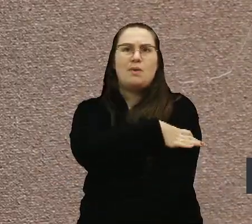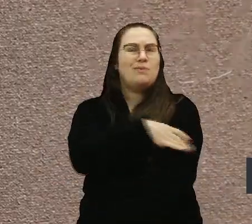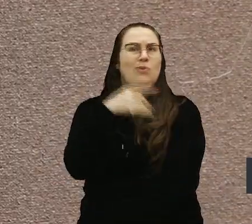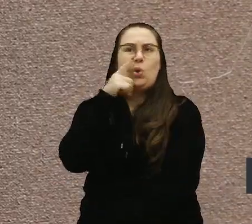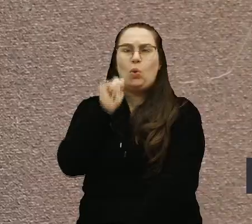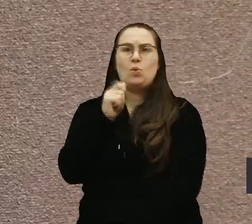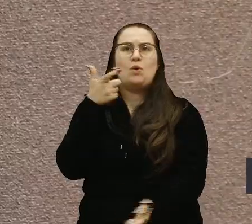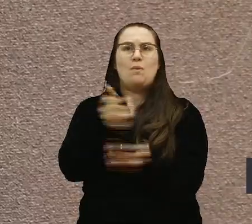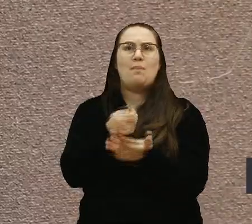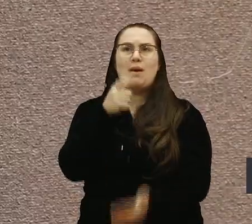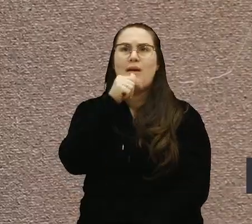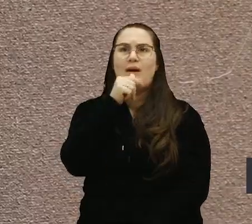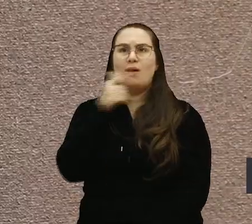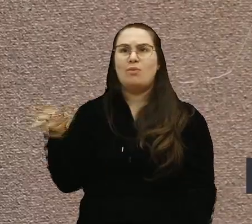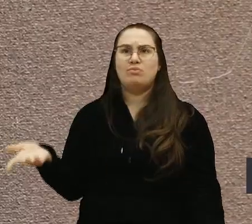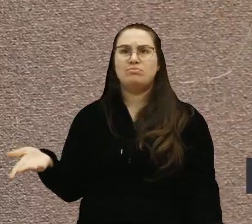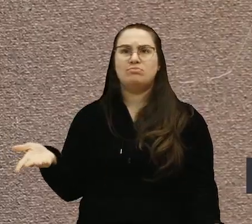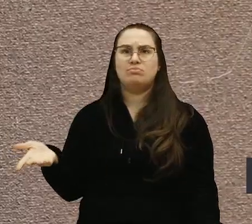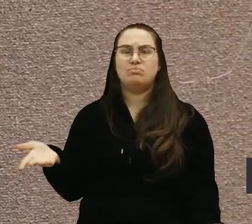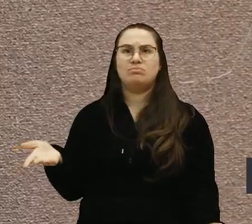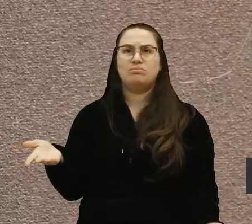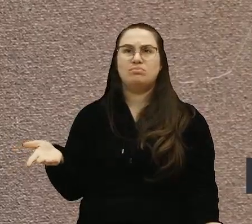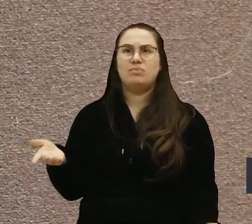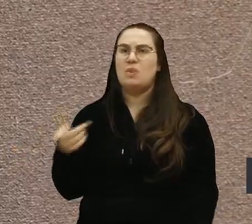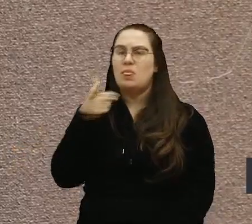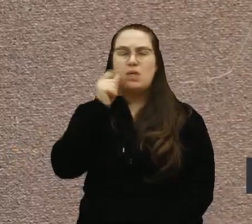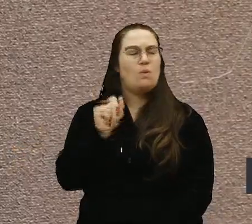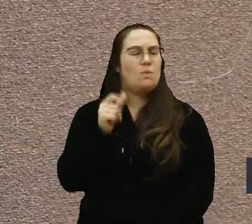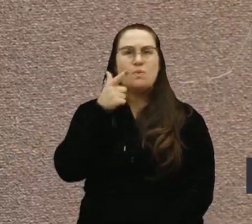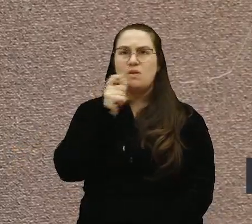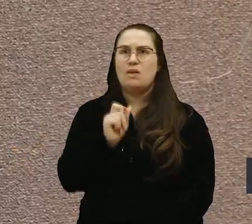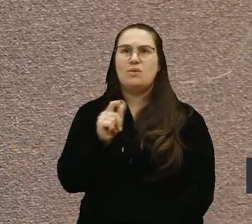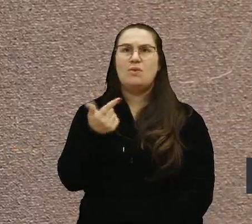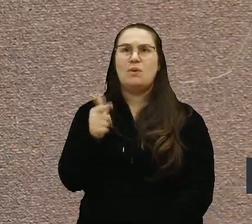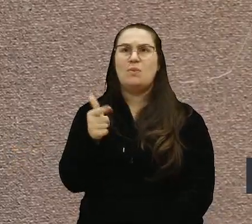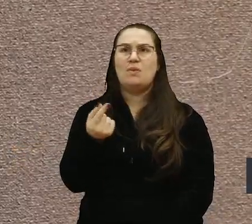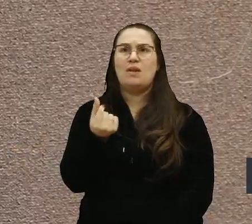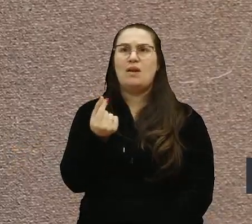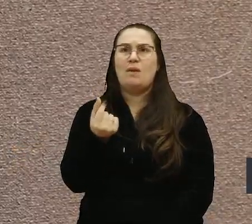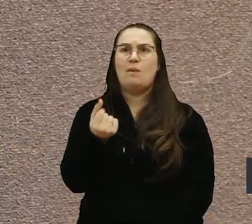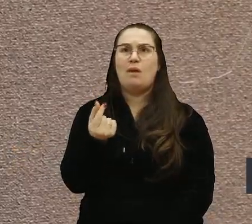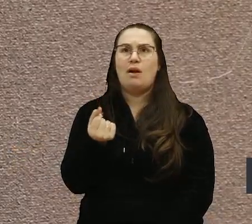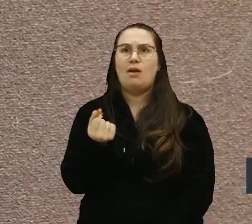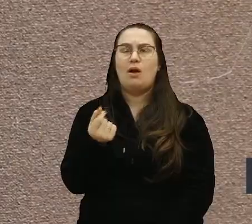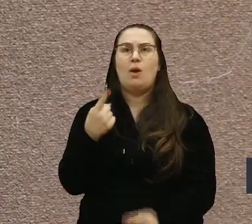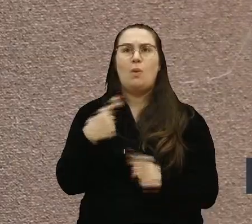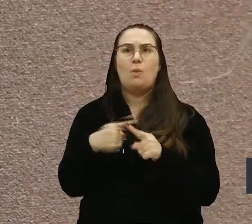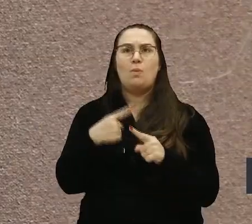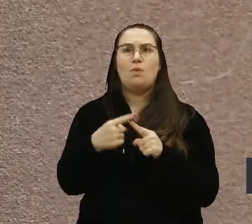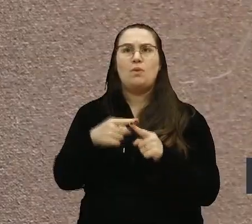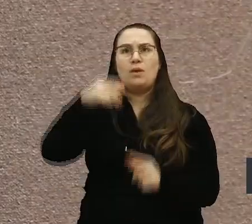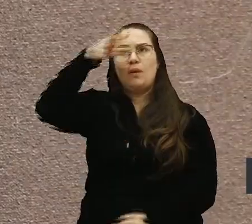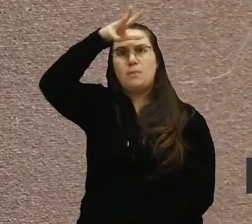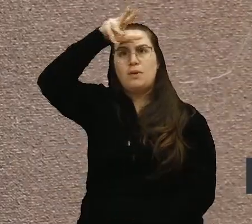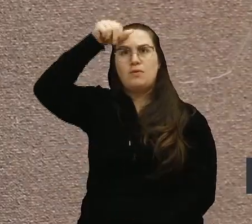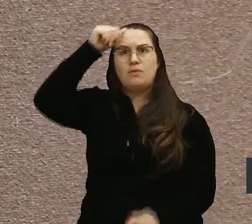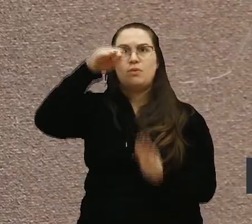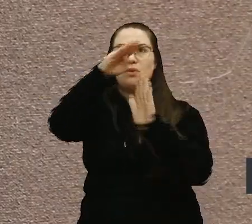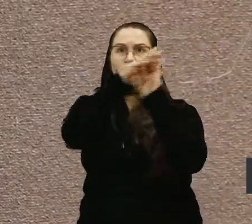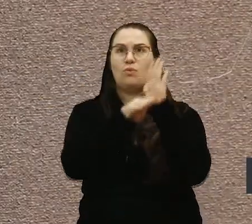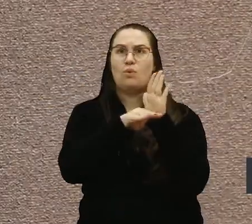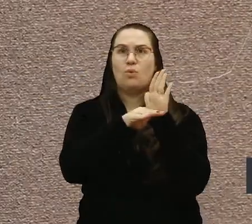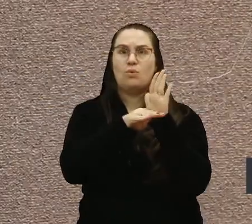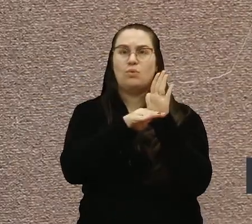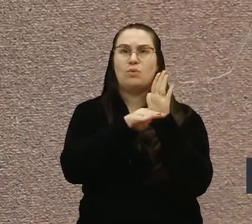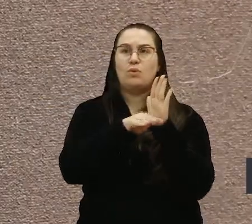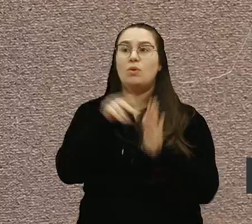pagar a conta de água. Não estou conseguindo, não tem mais dinheiro para pagar a conta de água. Por que a prefeitura não dá um desconto?